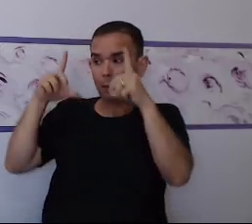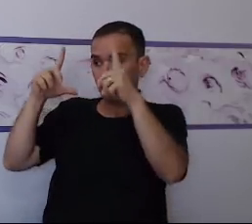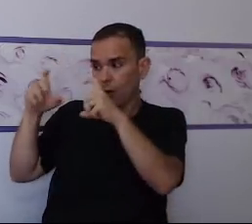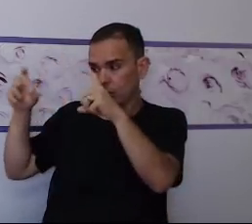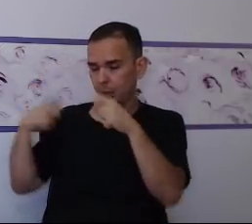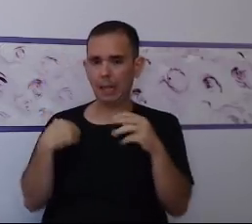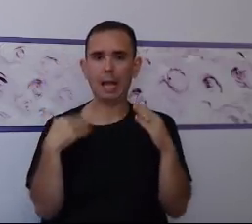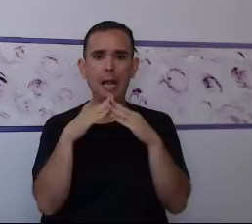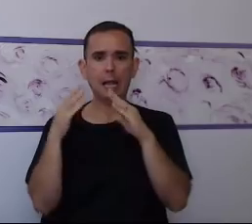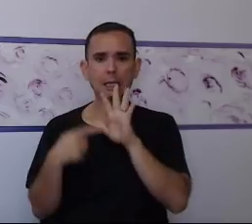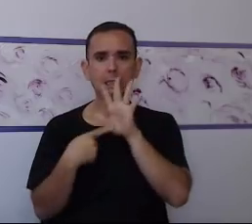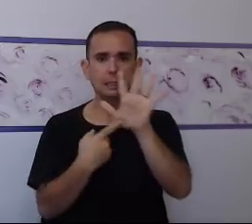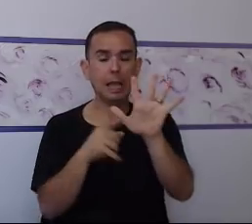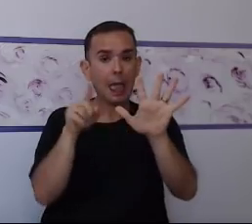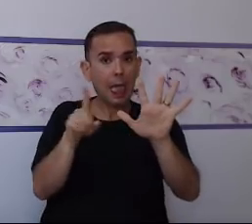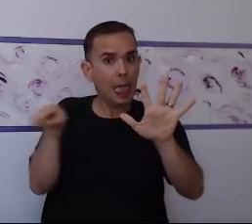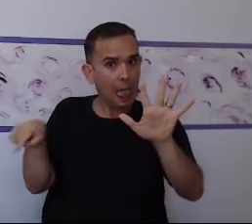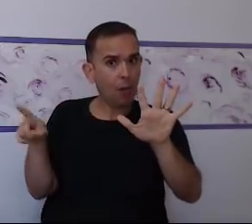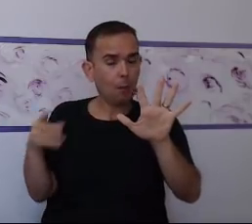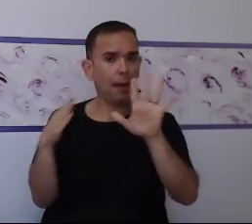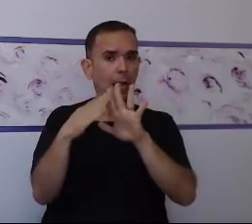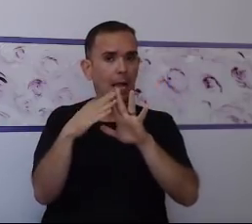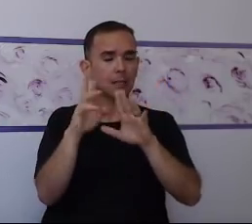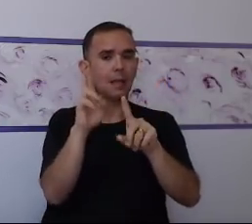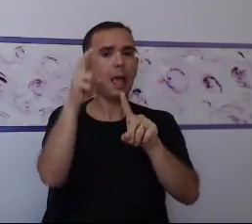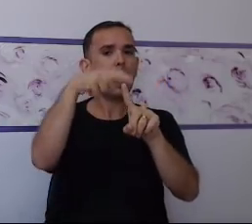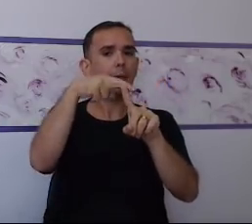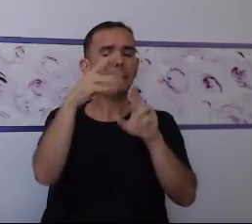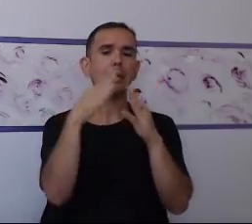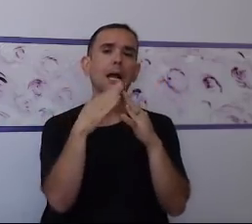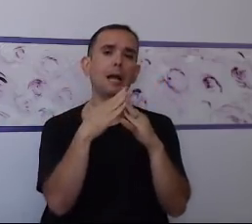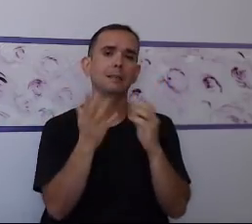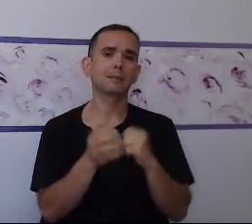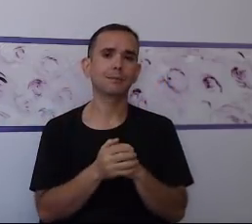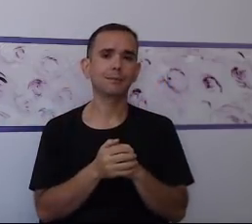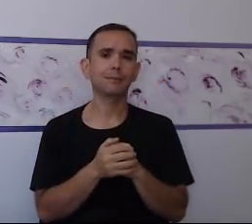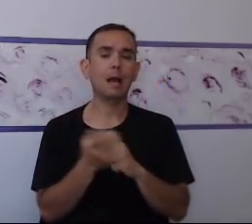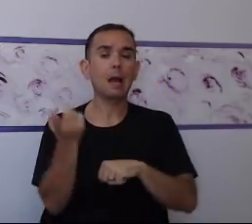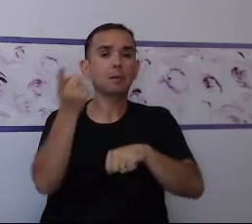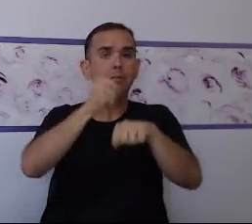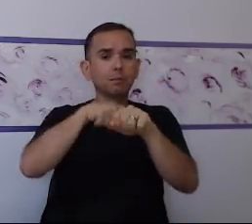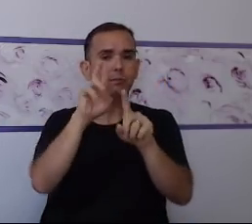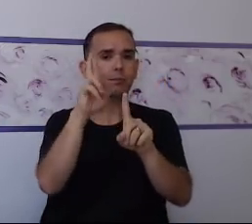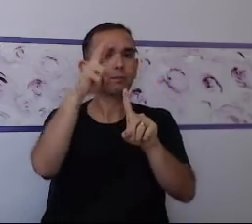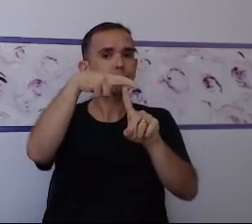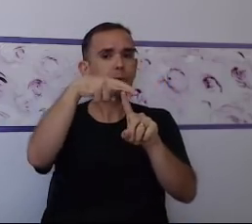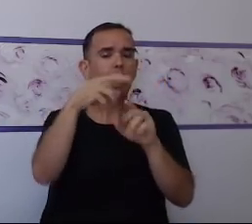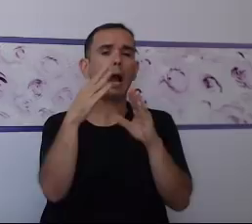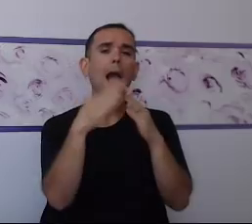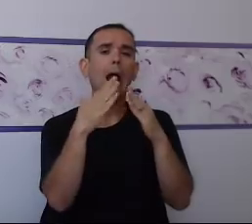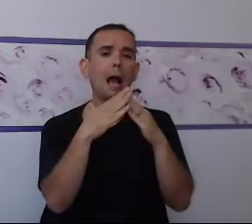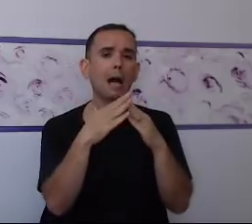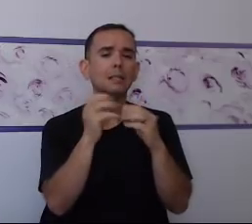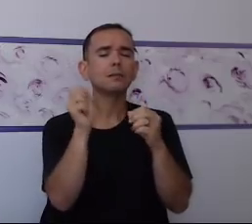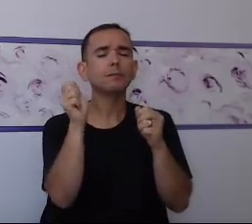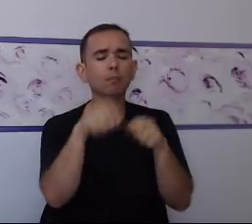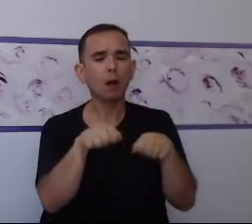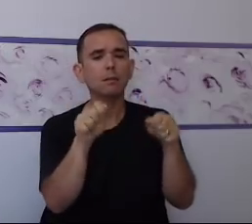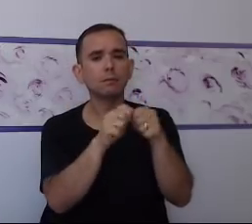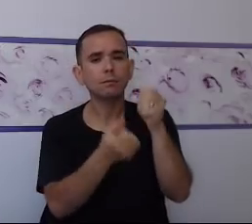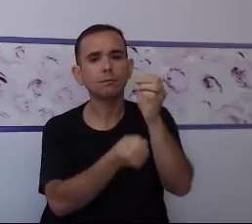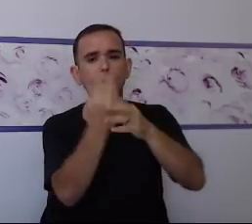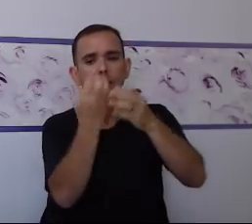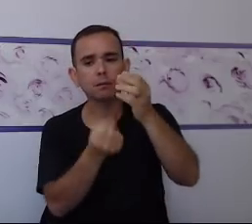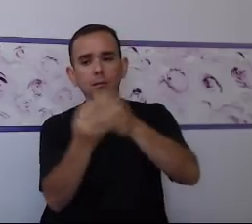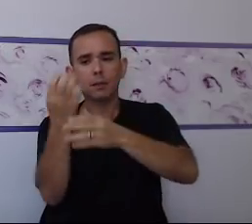minha casa e mostrar para ele, era uma casa, para dar referência de casa. E a partir dessa referência de casa, a gente vai criando.